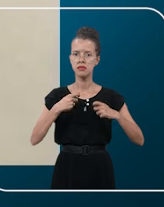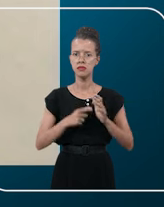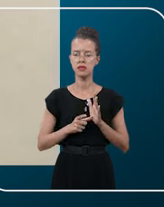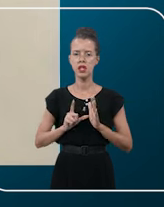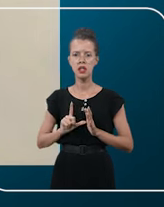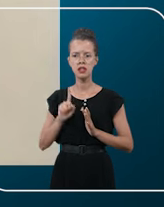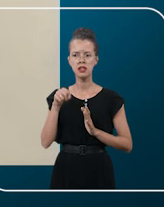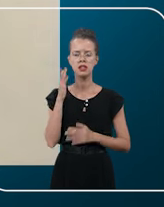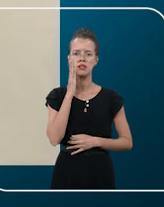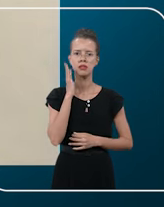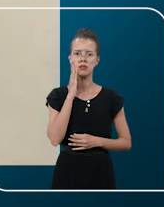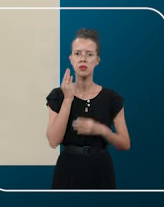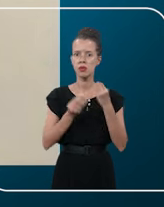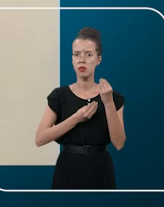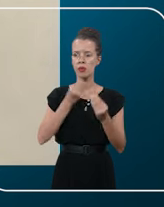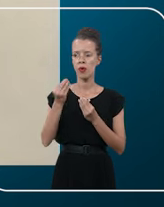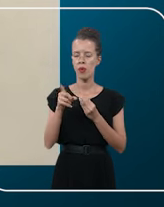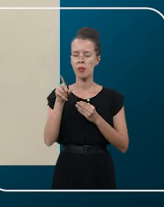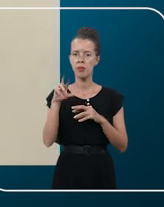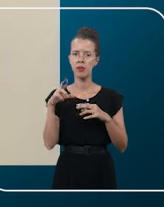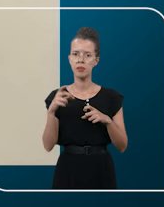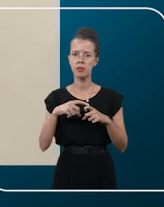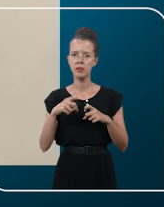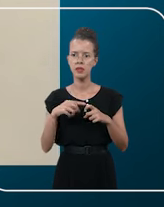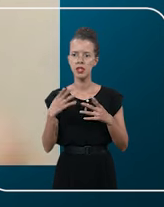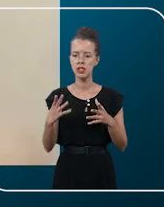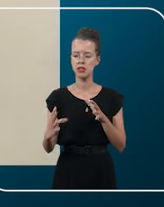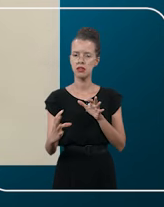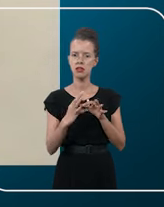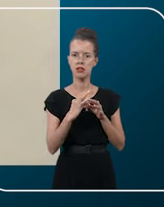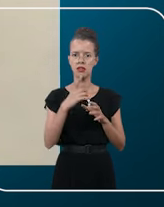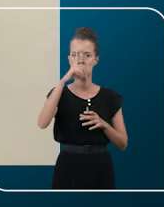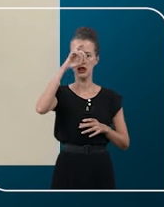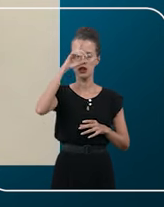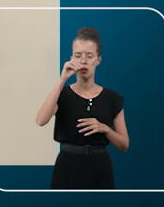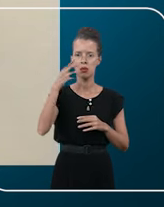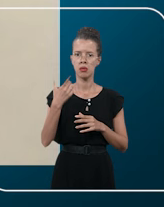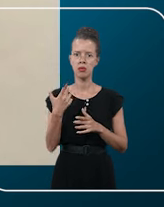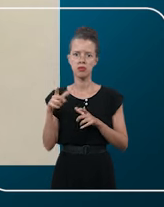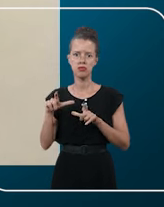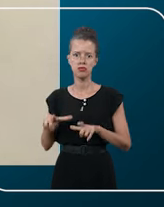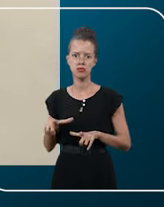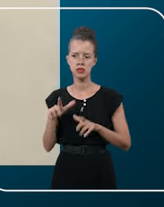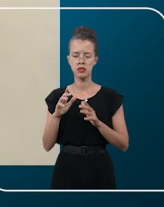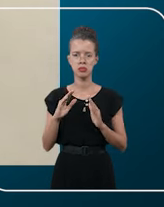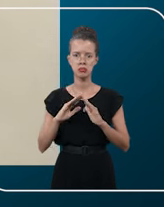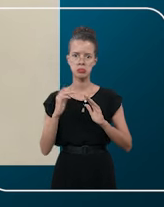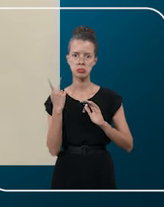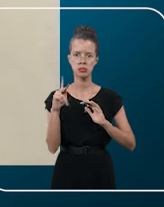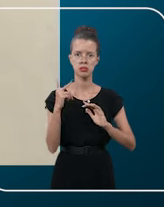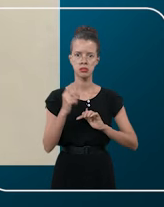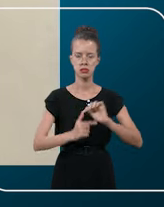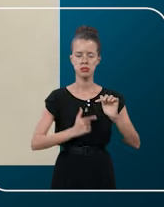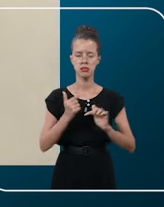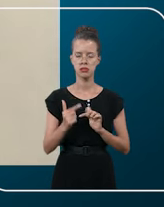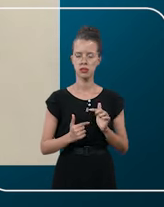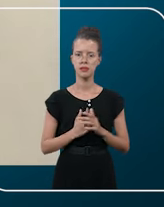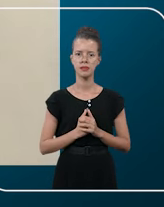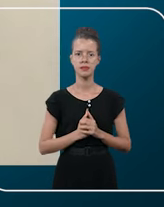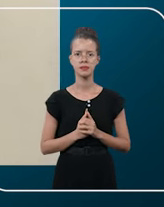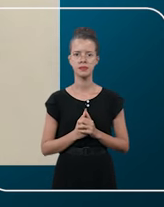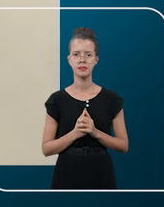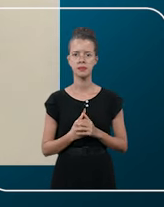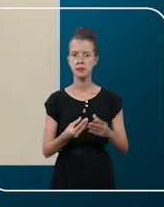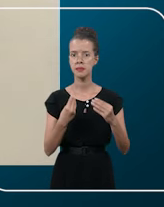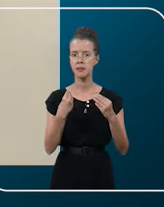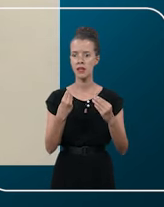relação do médico com aquele hospital, com aquela clínica, com aquele estabelecimento hospitalar, para poder